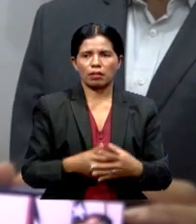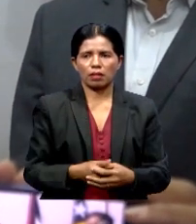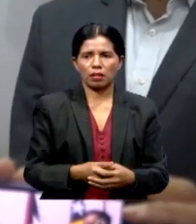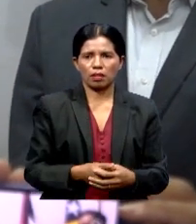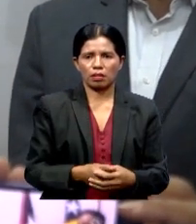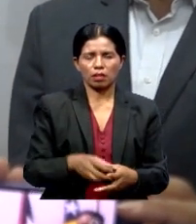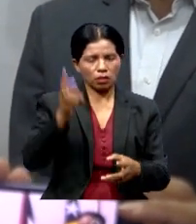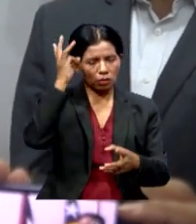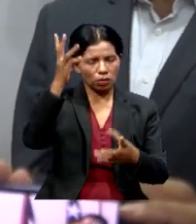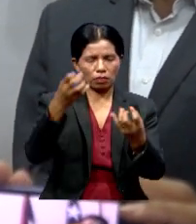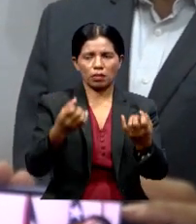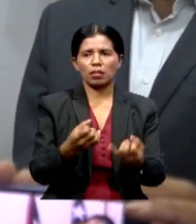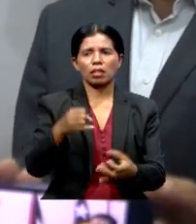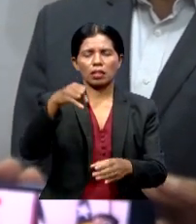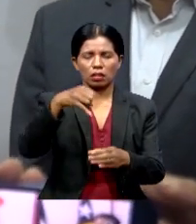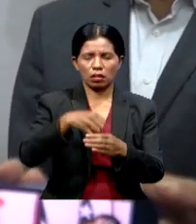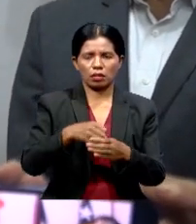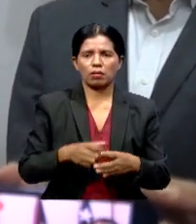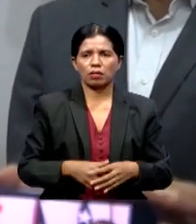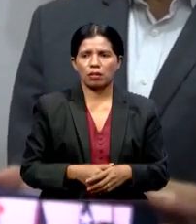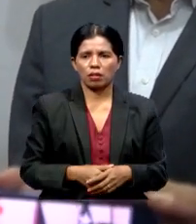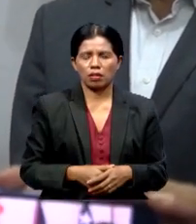confusão demais, incluindo